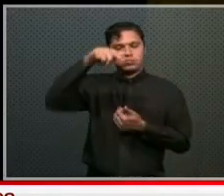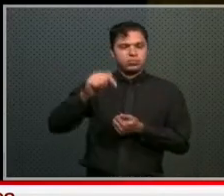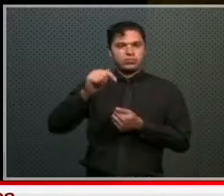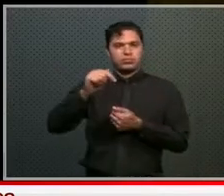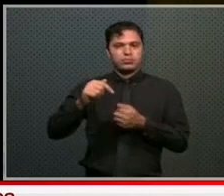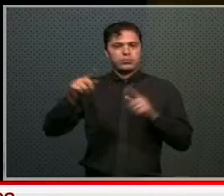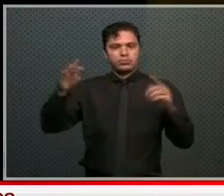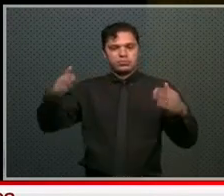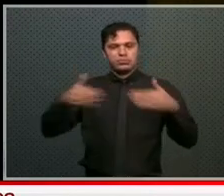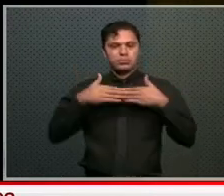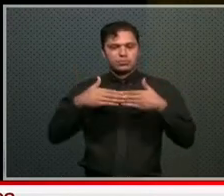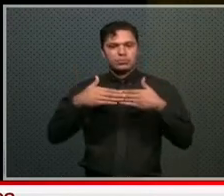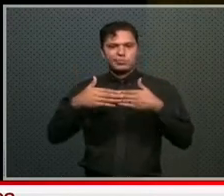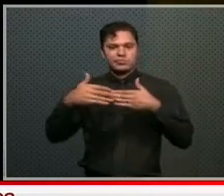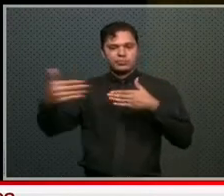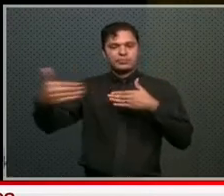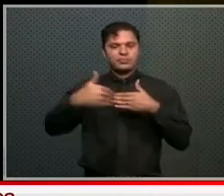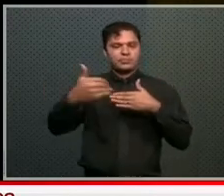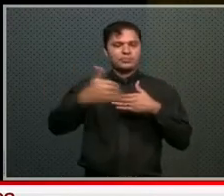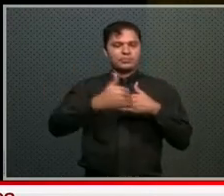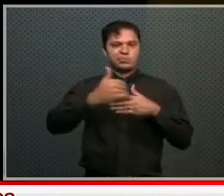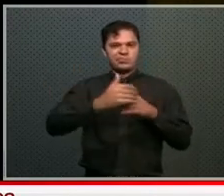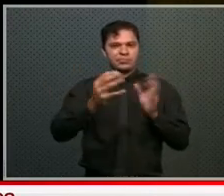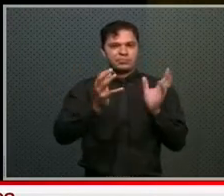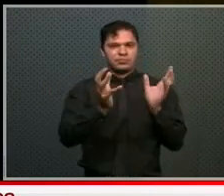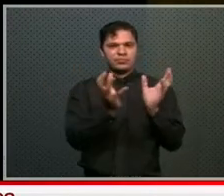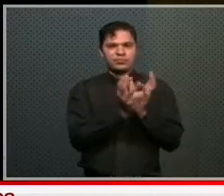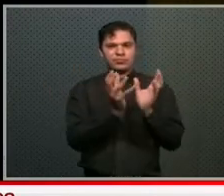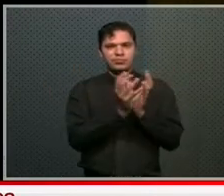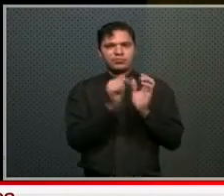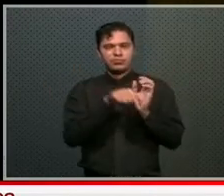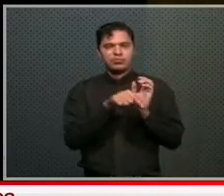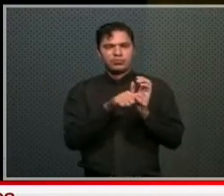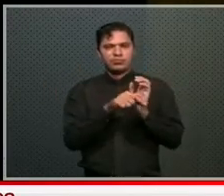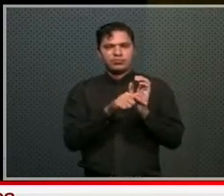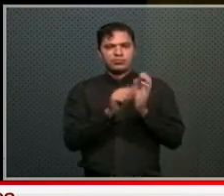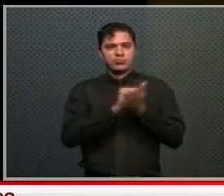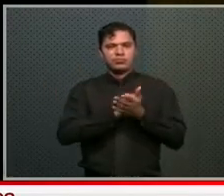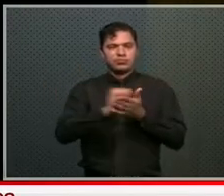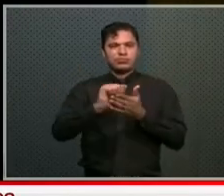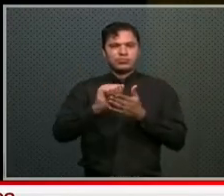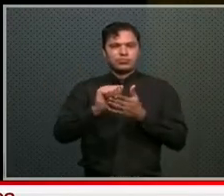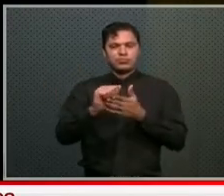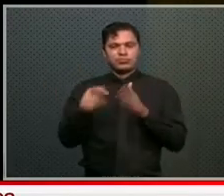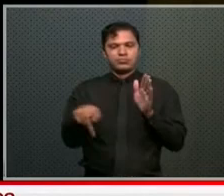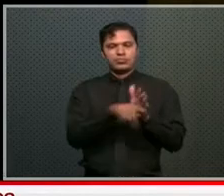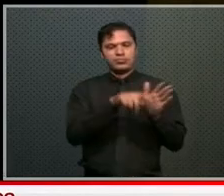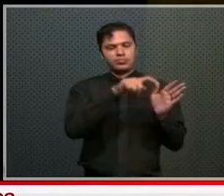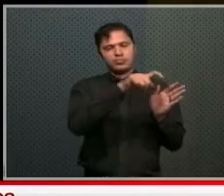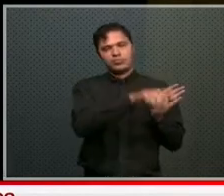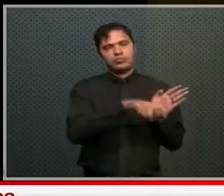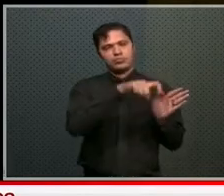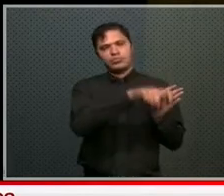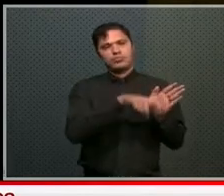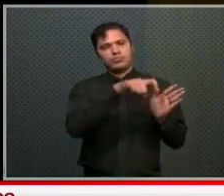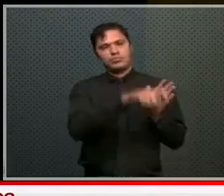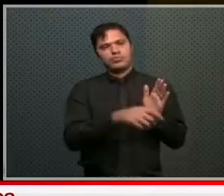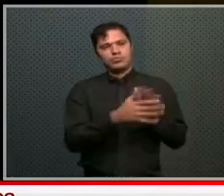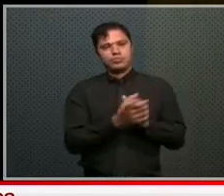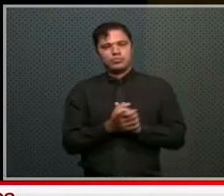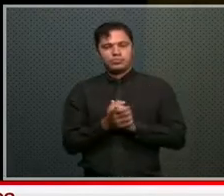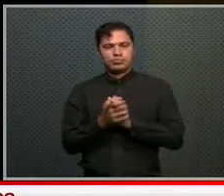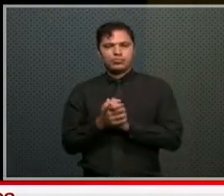Principalmente as tropas aliadas uma série de produtos oriundos da agropecuária dentre eles